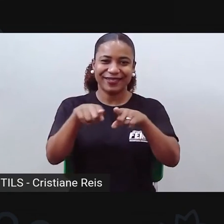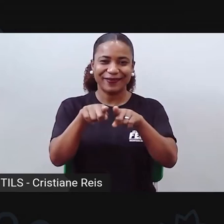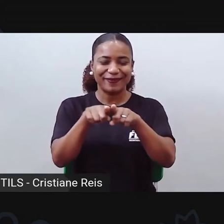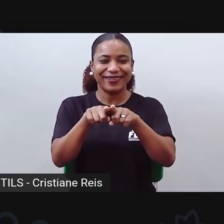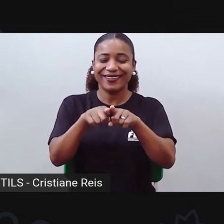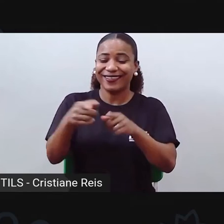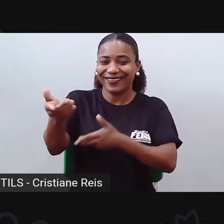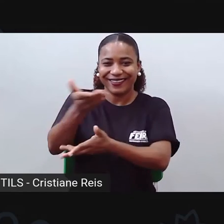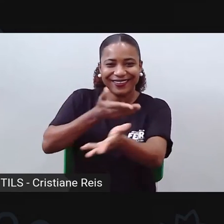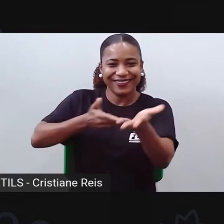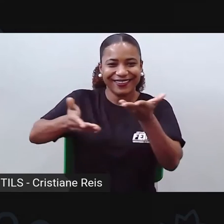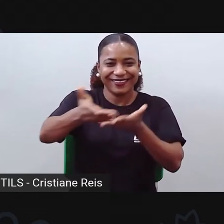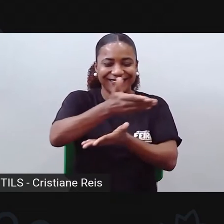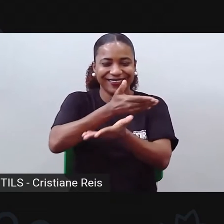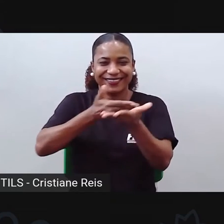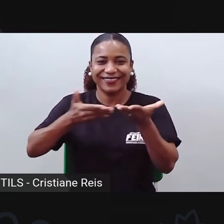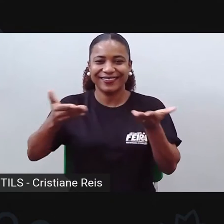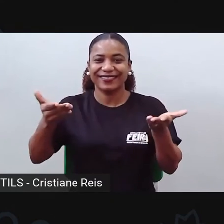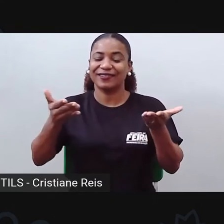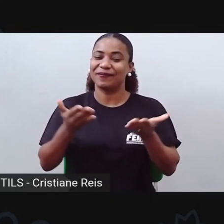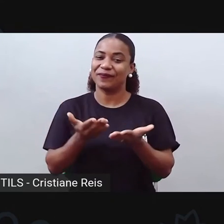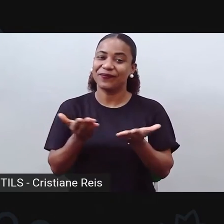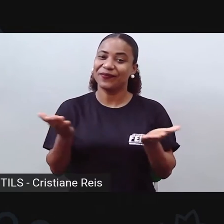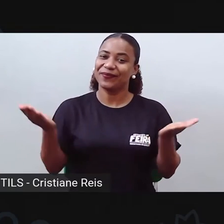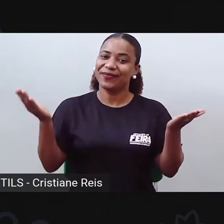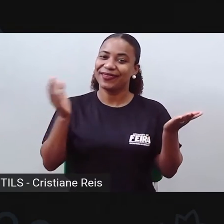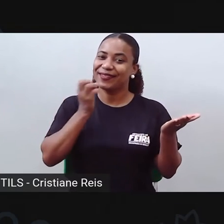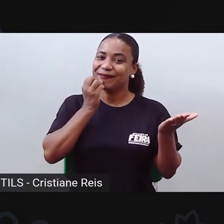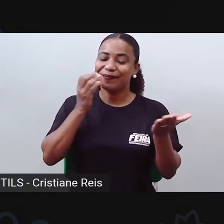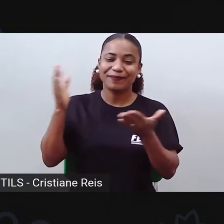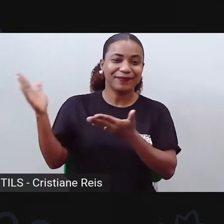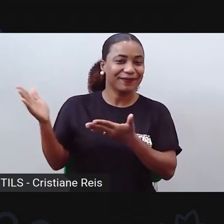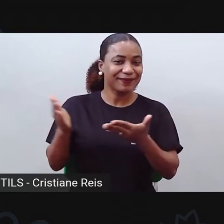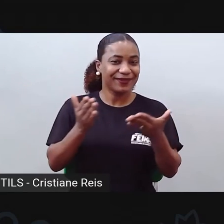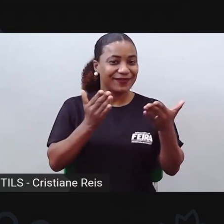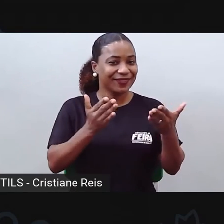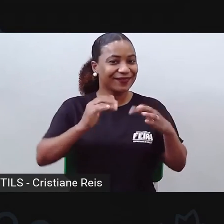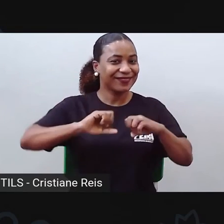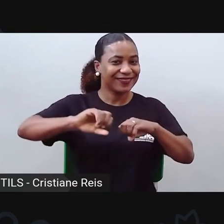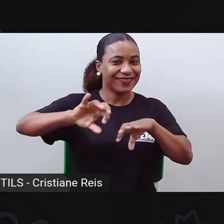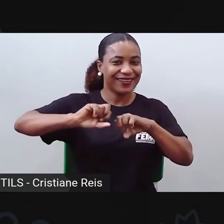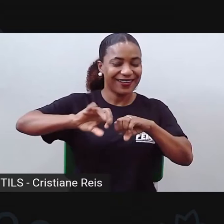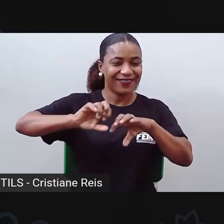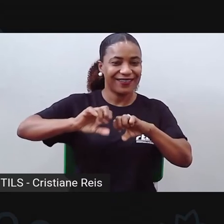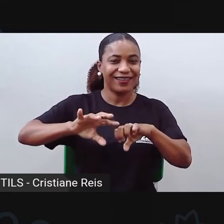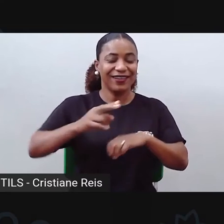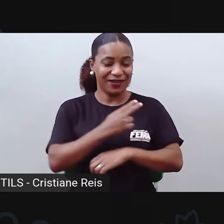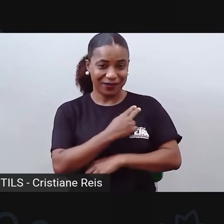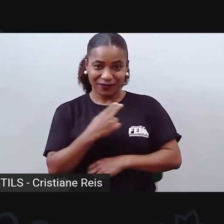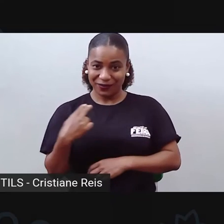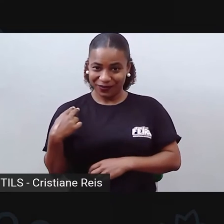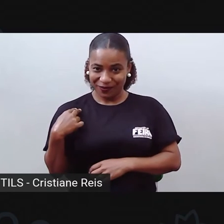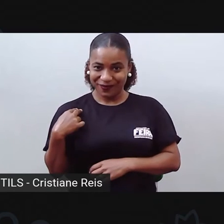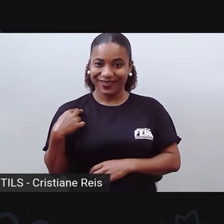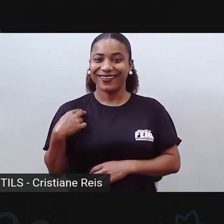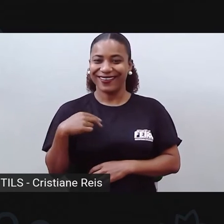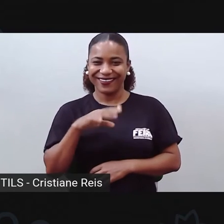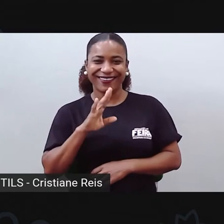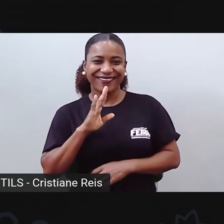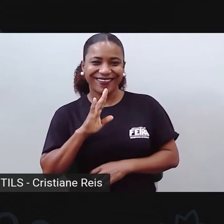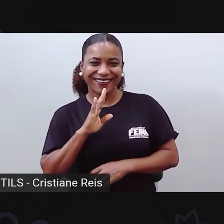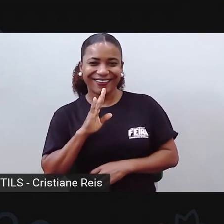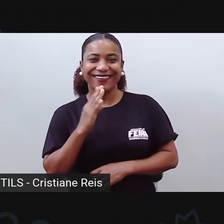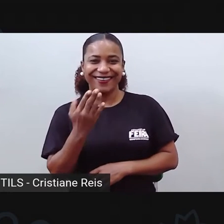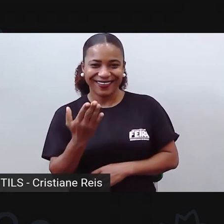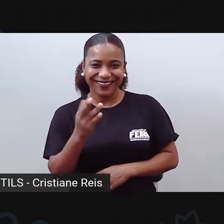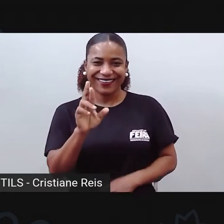chegar próximo de você. Então, sejam bem-vindos a mais uma aula de hoje. Como vocês sabem, eu sou a professora Rosivânia, né?